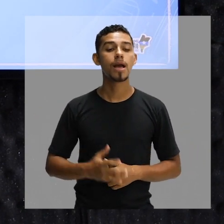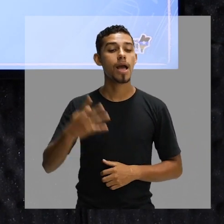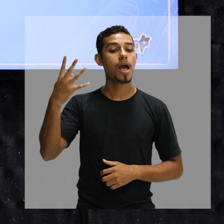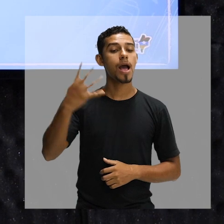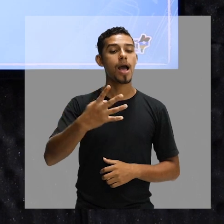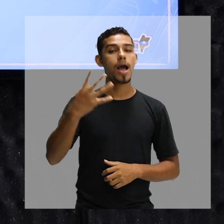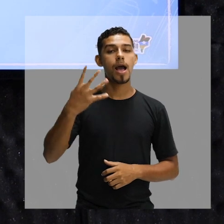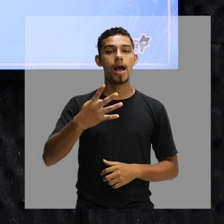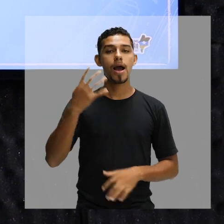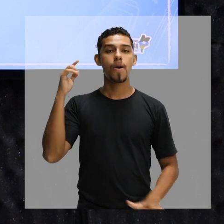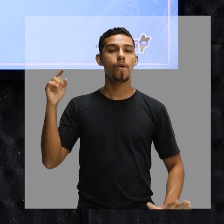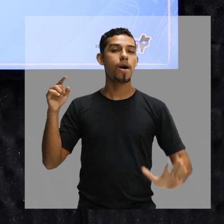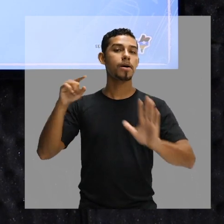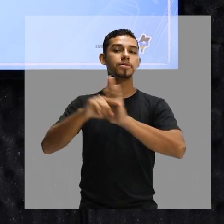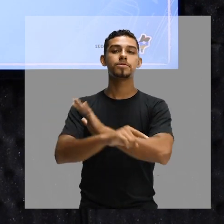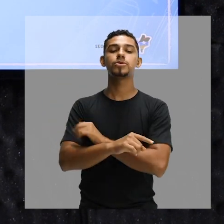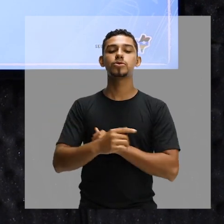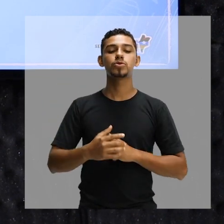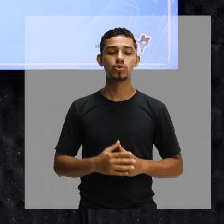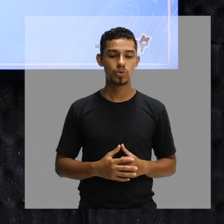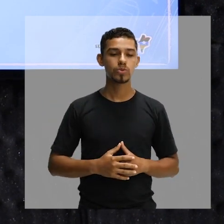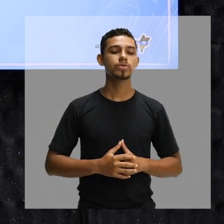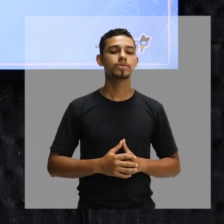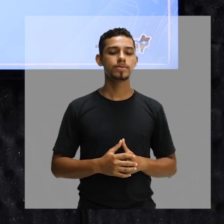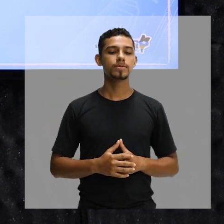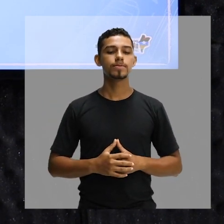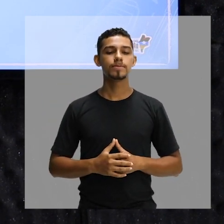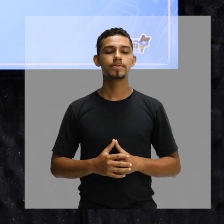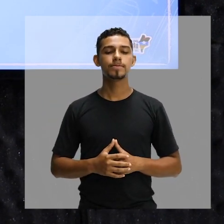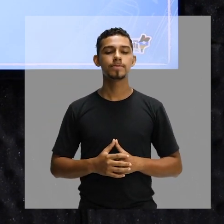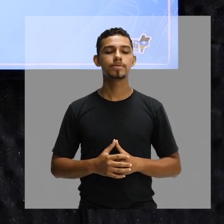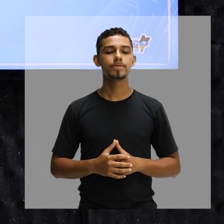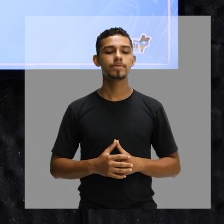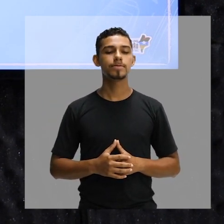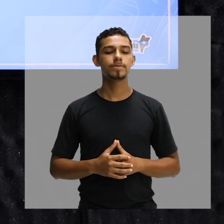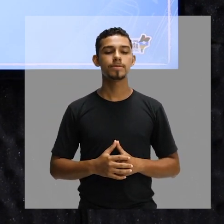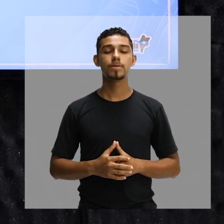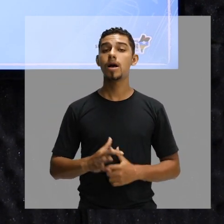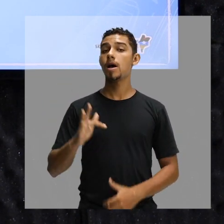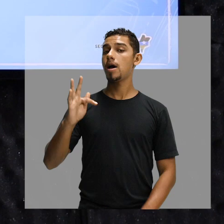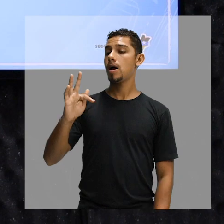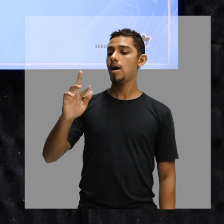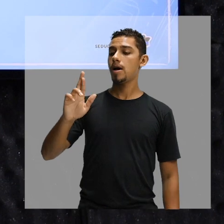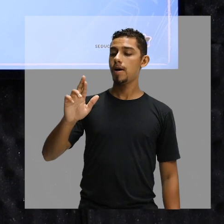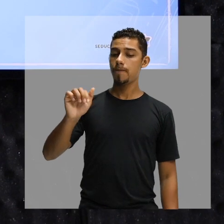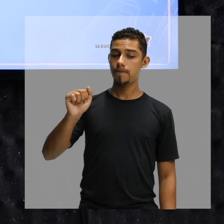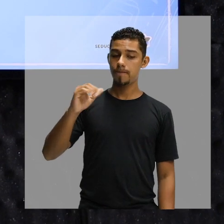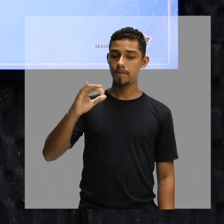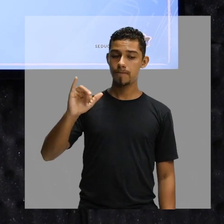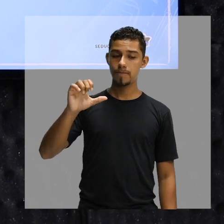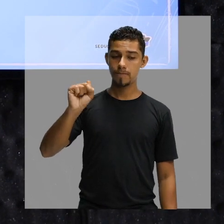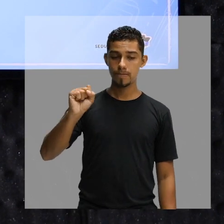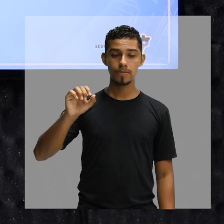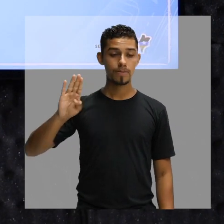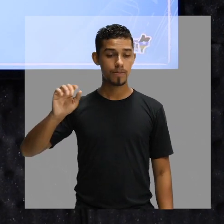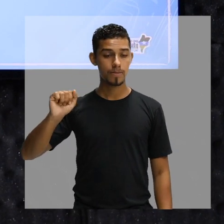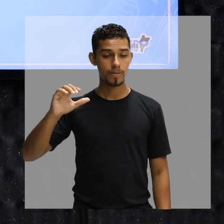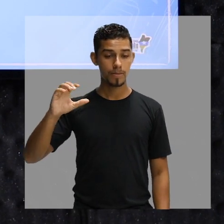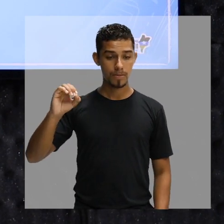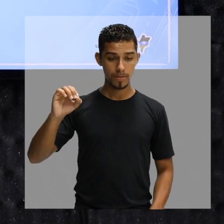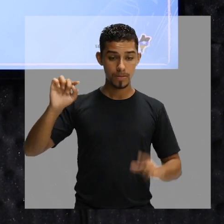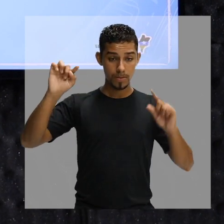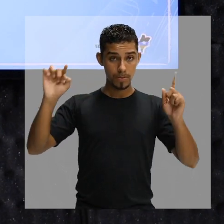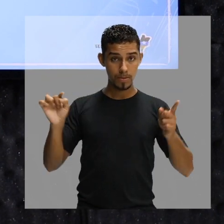quarta questão. A quarta questão, nosso querido amigo Francis Bacon, chamado por muitos como filósofo da